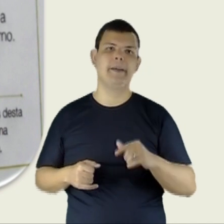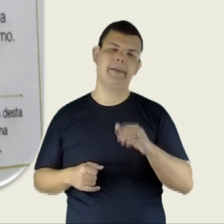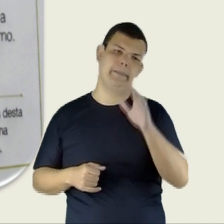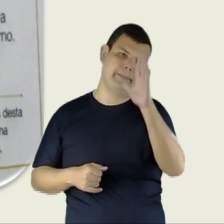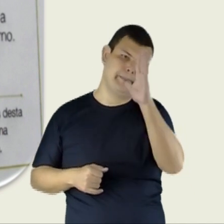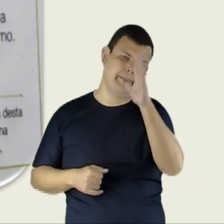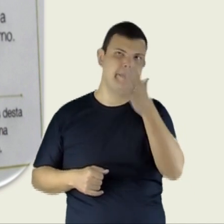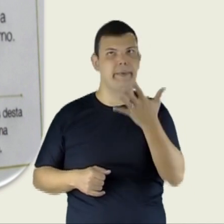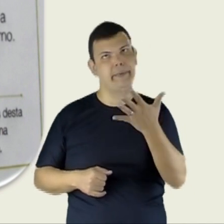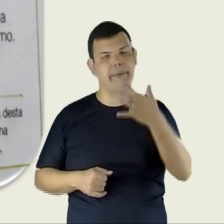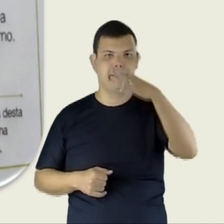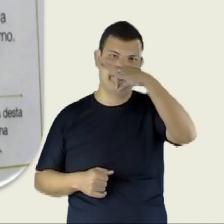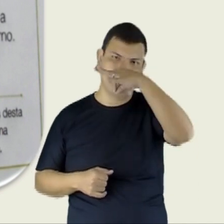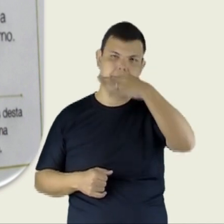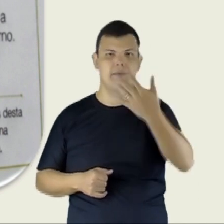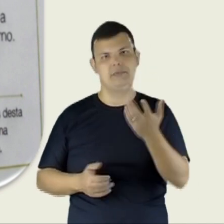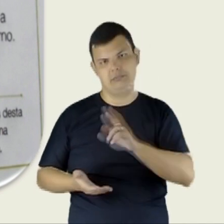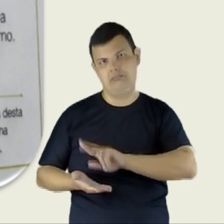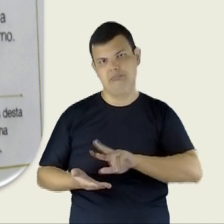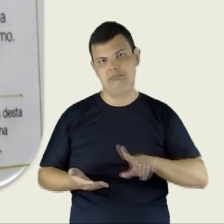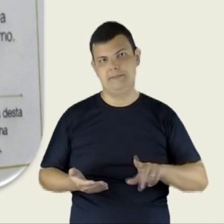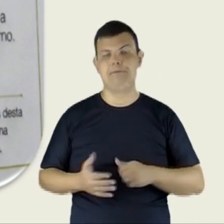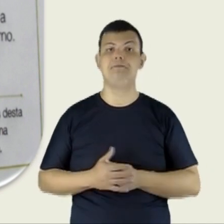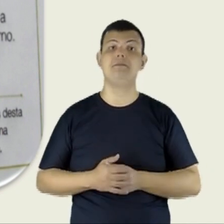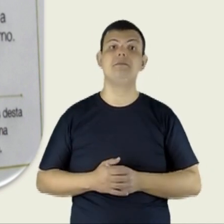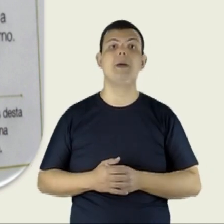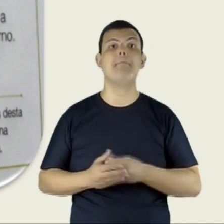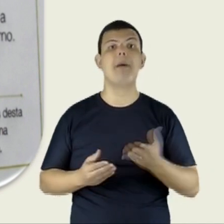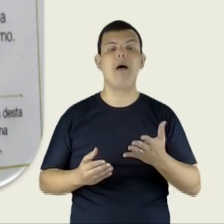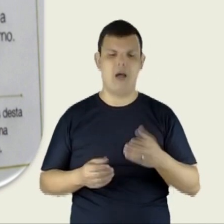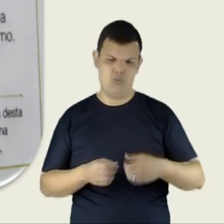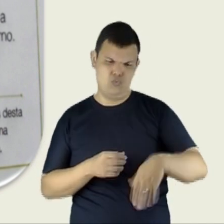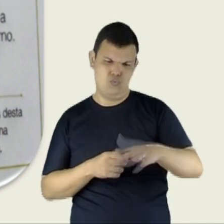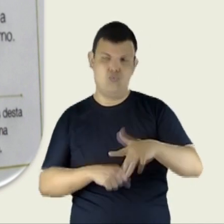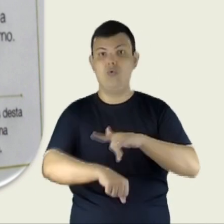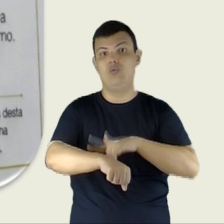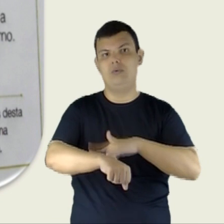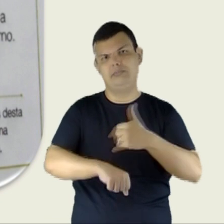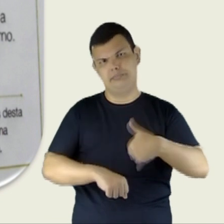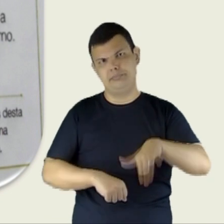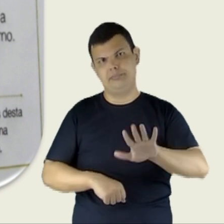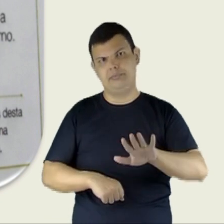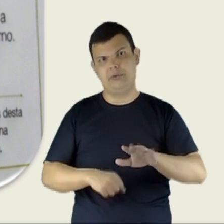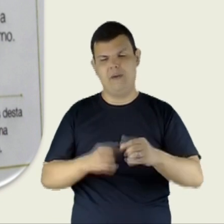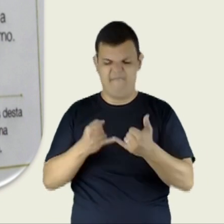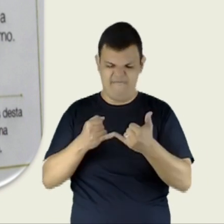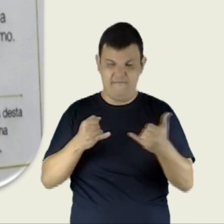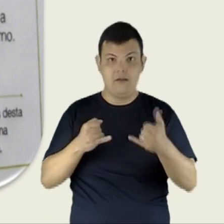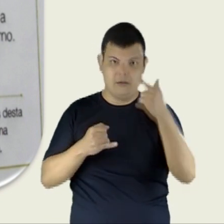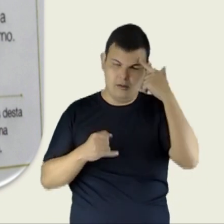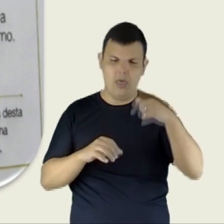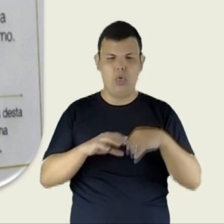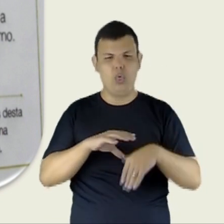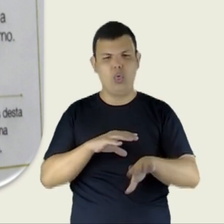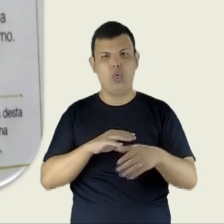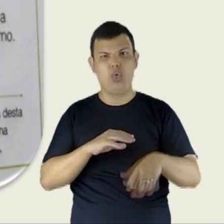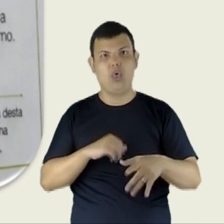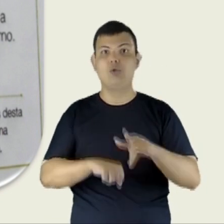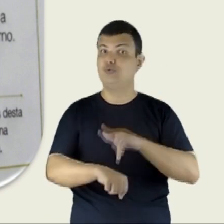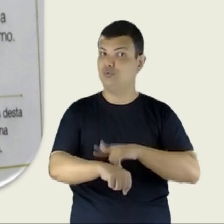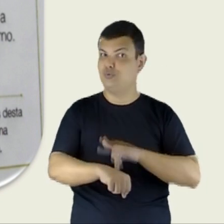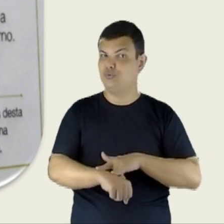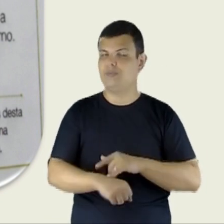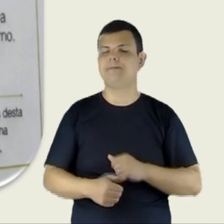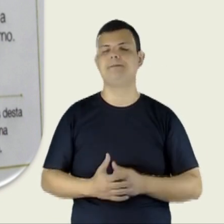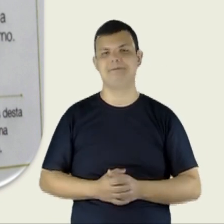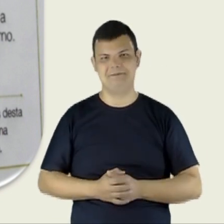genital, tá? Ou dos meninos ou das meninas, para que a urina saia. É aquele buraquinho por onde sai a urina que a gente sabe na hora de ir ao